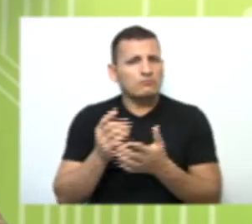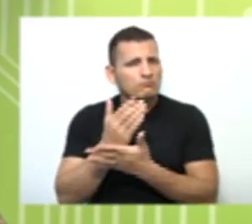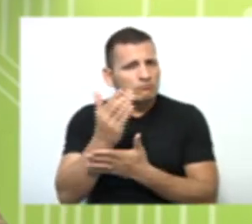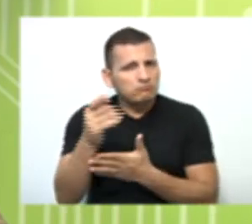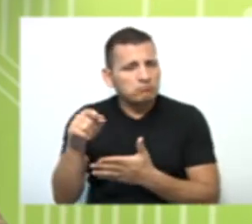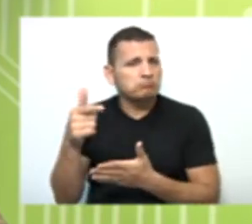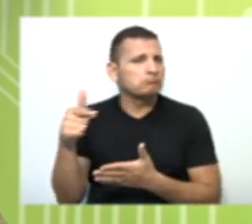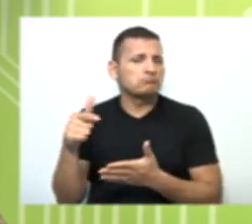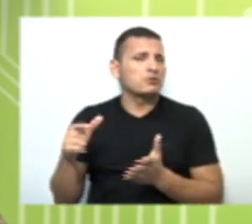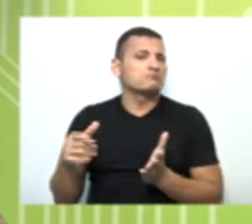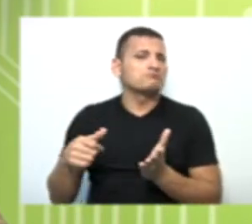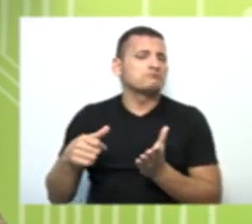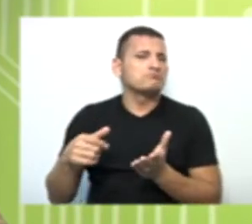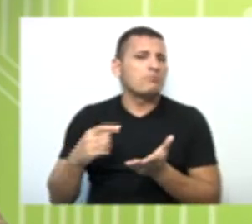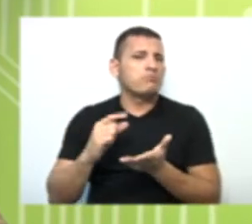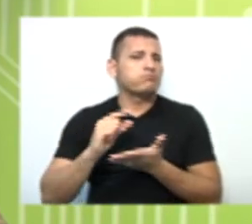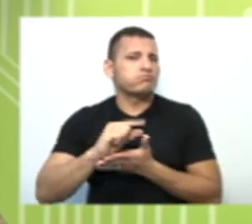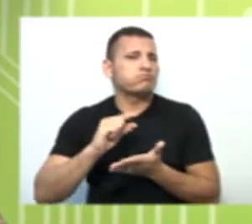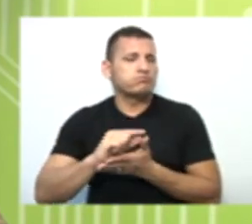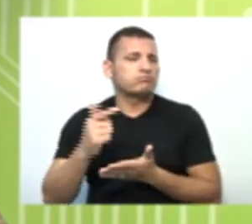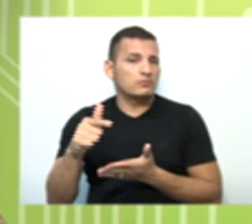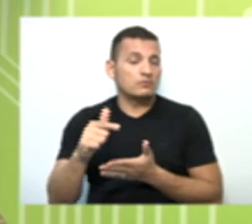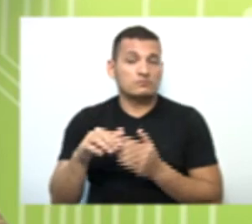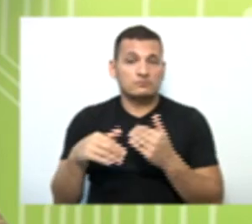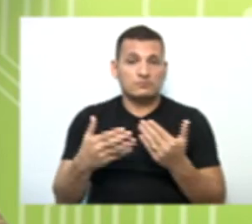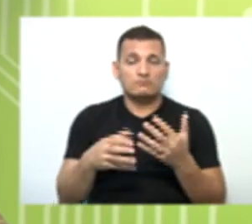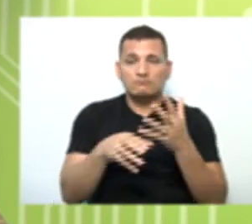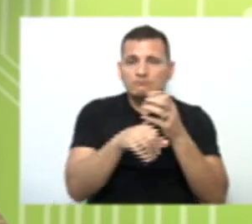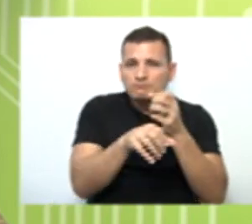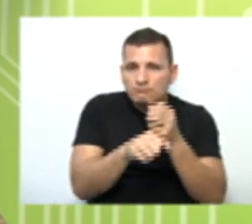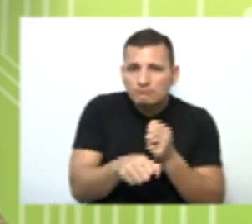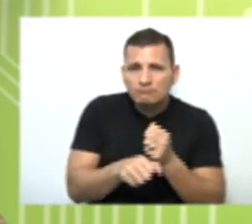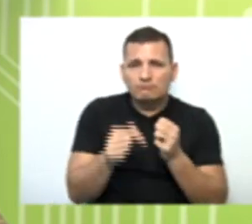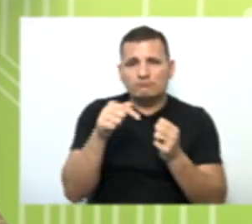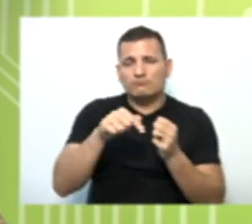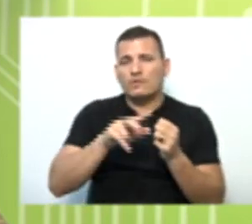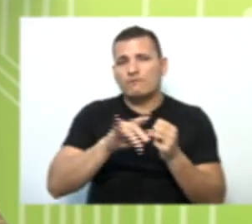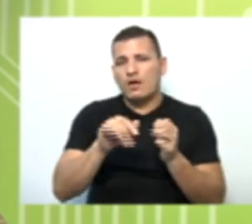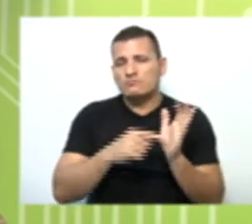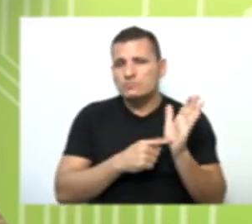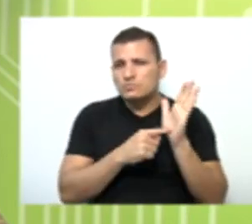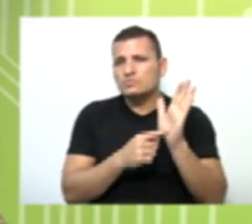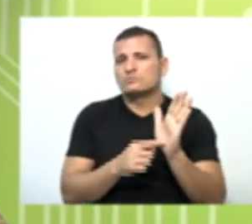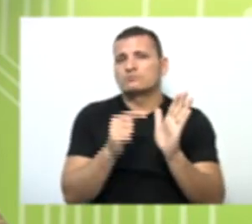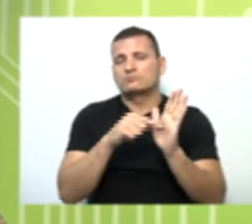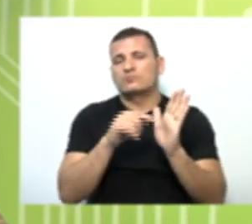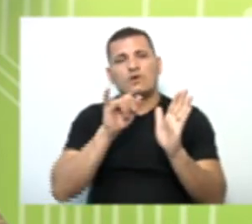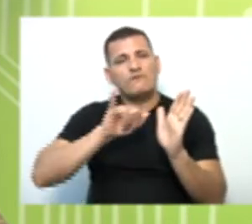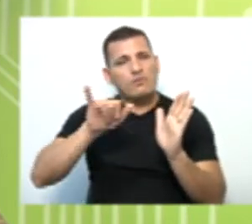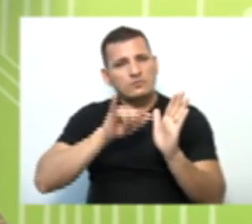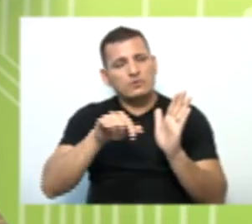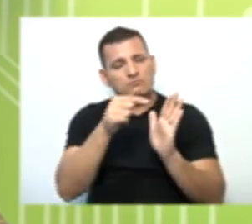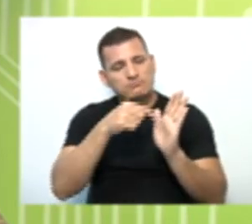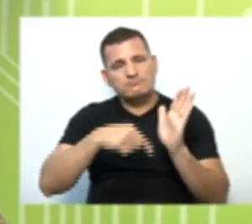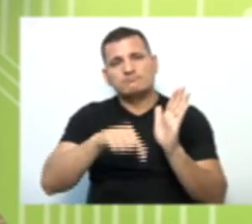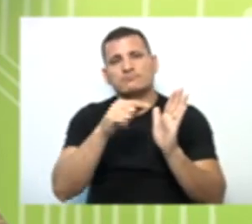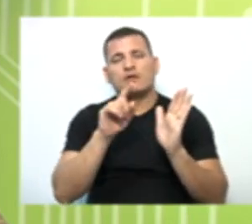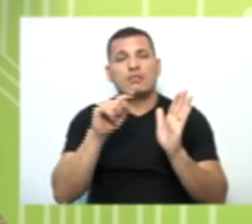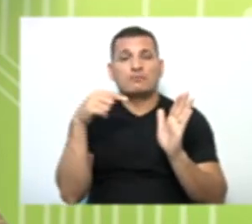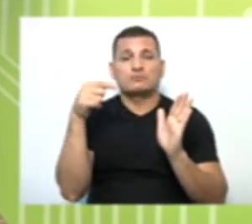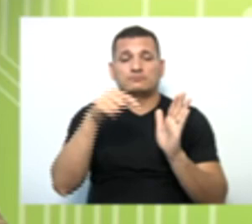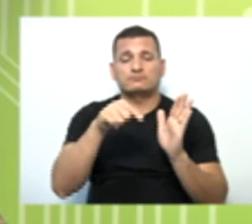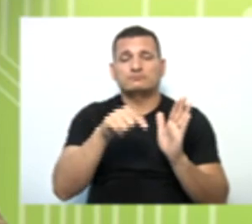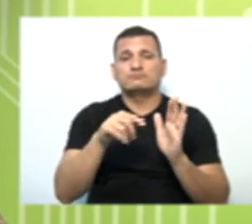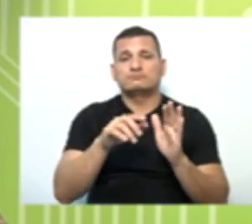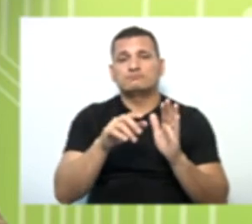participaram? O que aconteceu? Então, a contabilidade, ela vai gerar essas informações para a tomada de